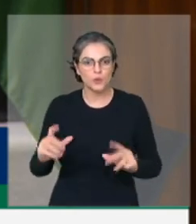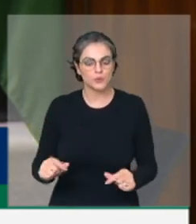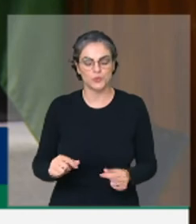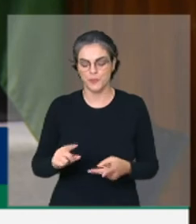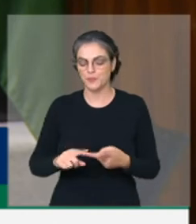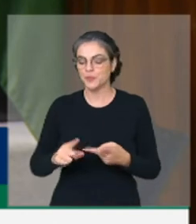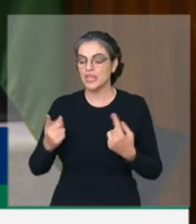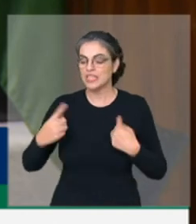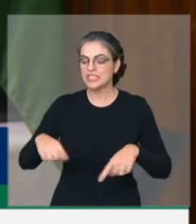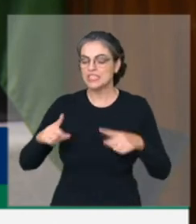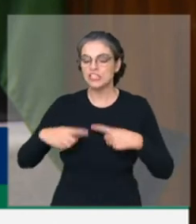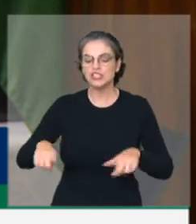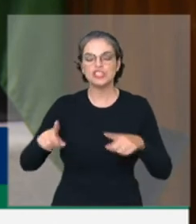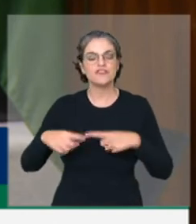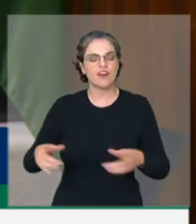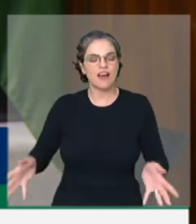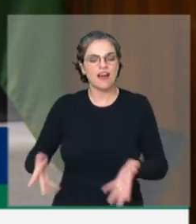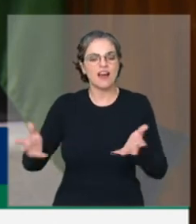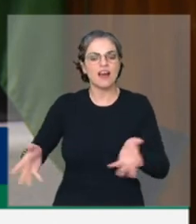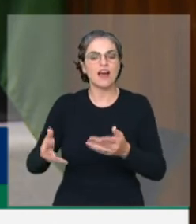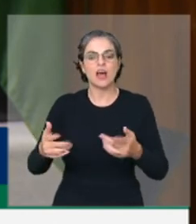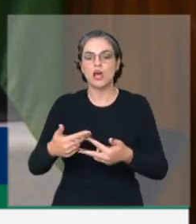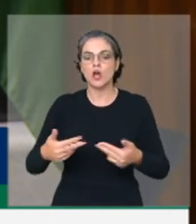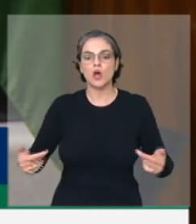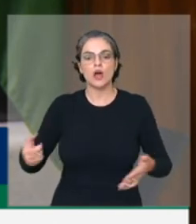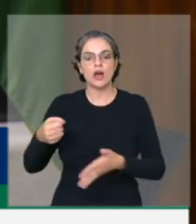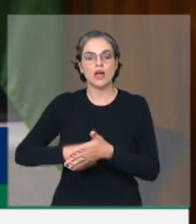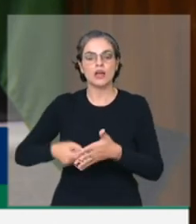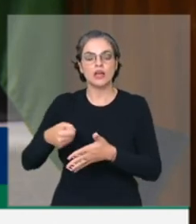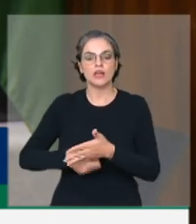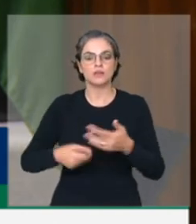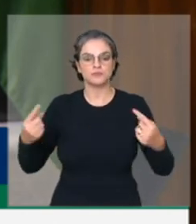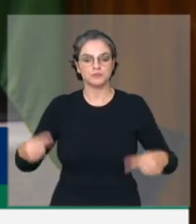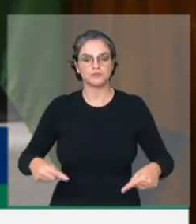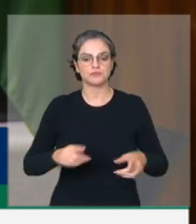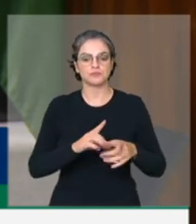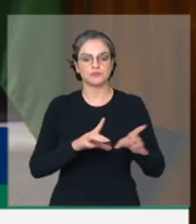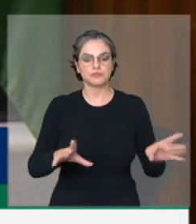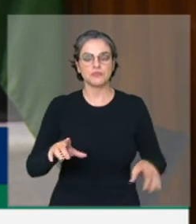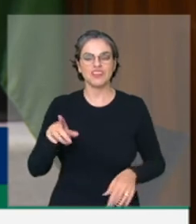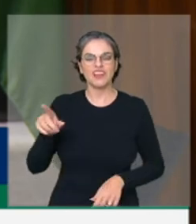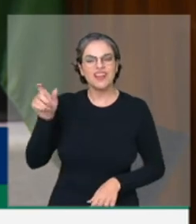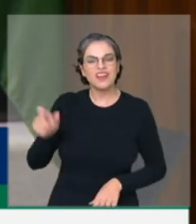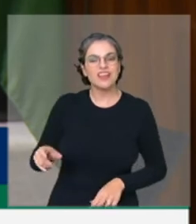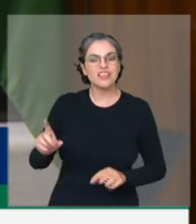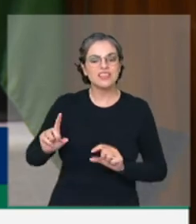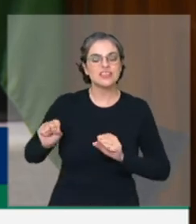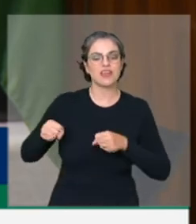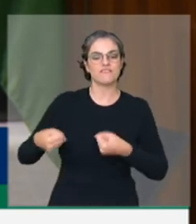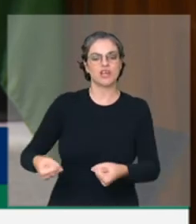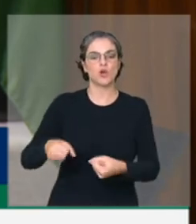atos antidemocráticos, como já disse, defender Ustra. Se tivéssemos